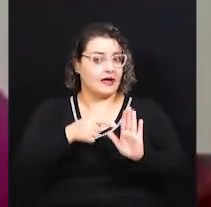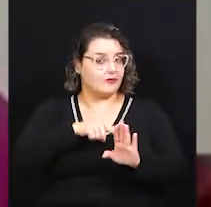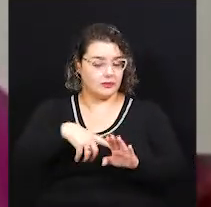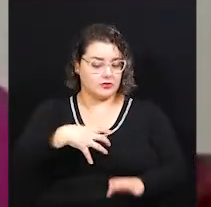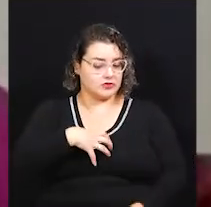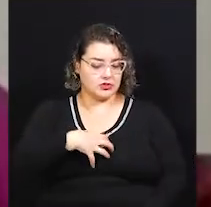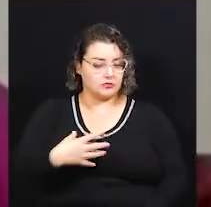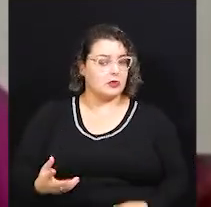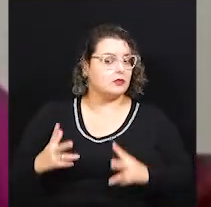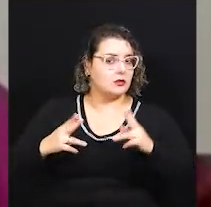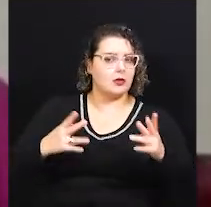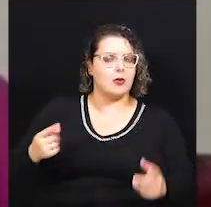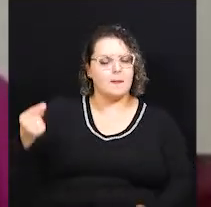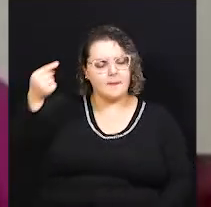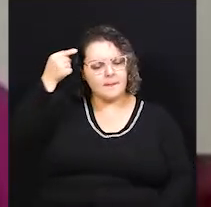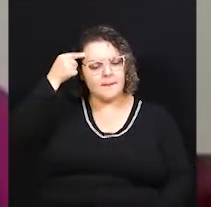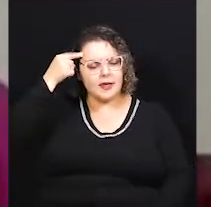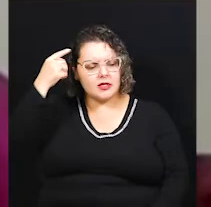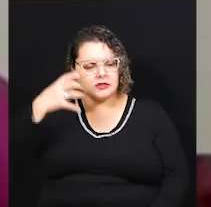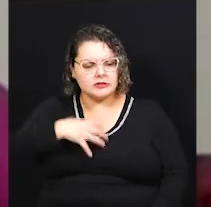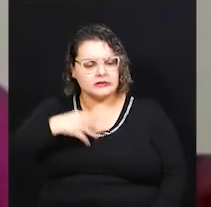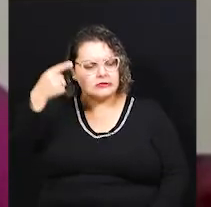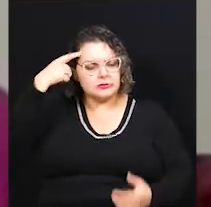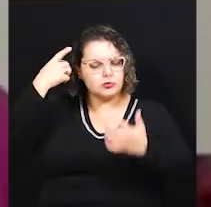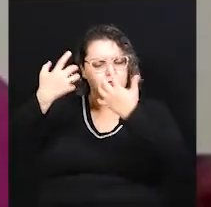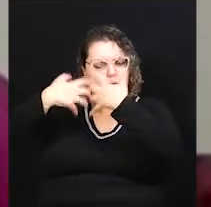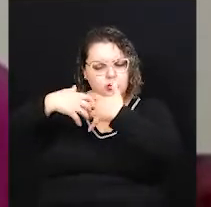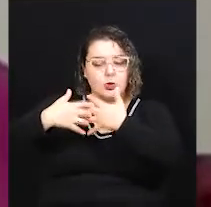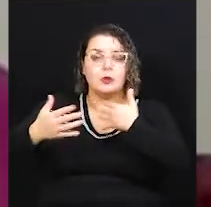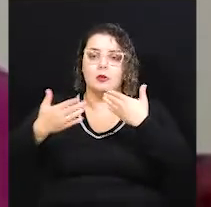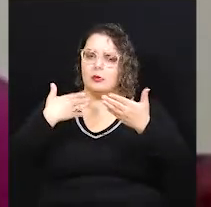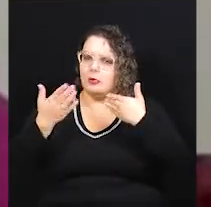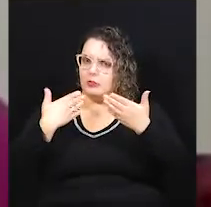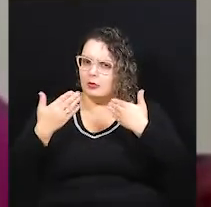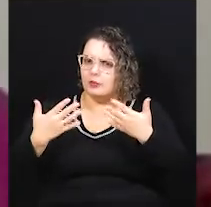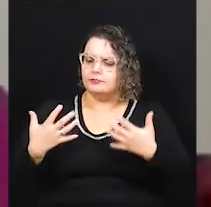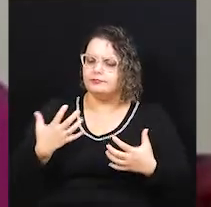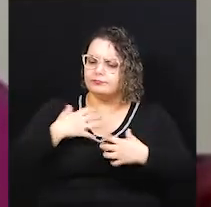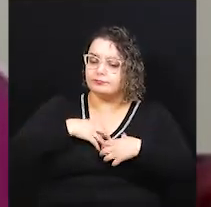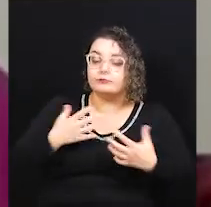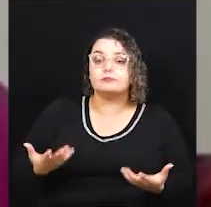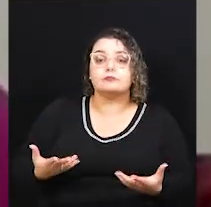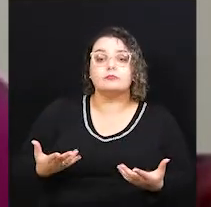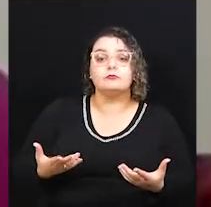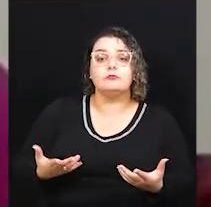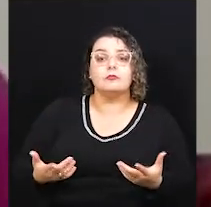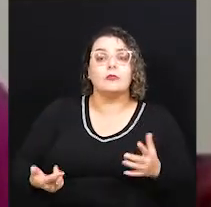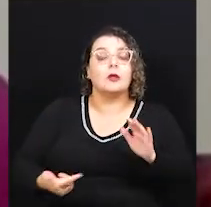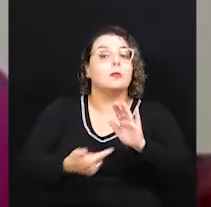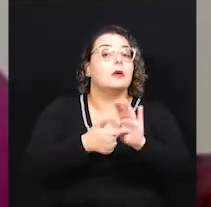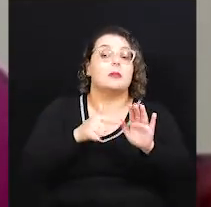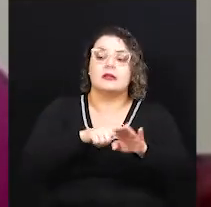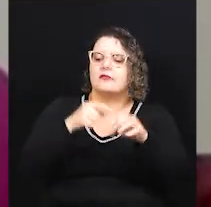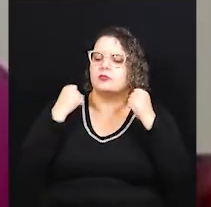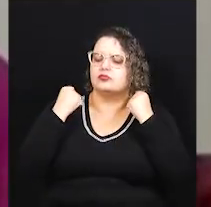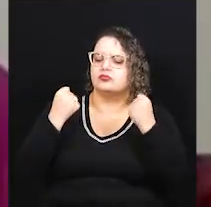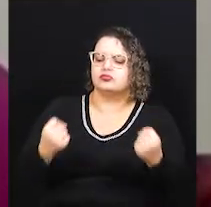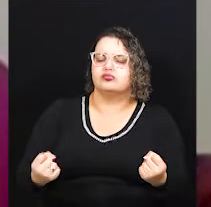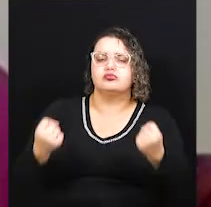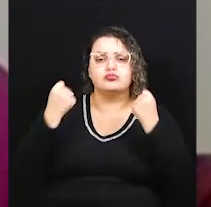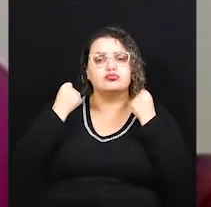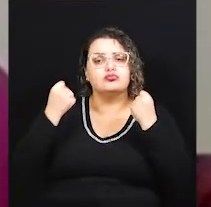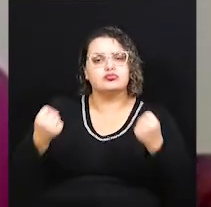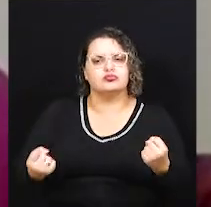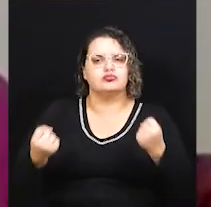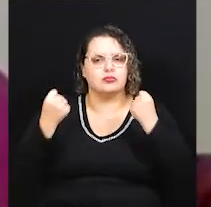que você pensa sobre o que está sentindo, faz reflexões, conversa sobre o que está sentindo, você vai adquirindo uma